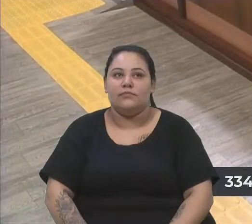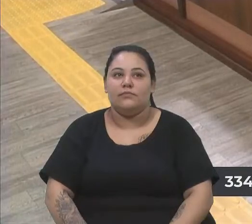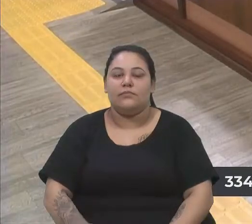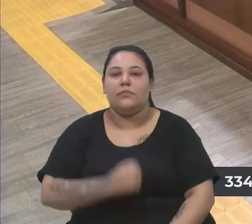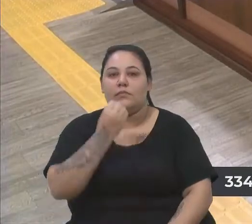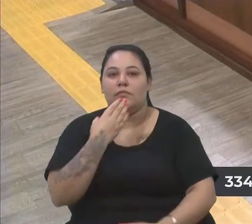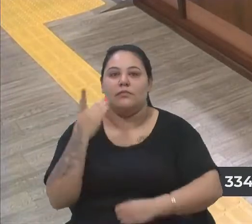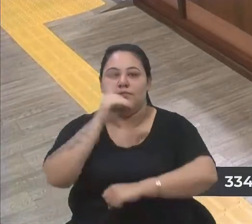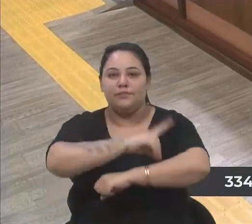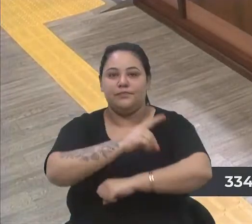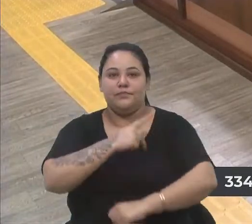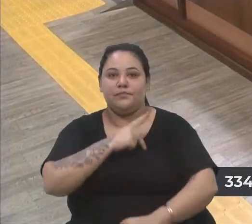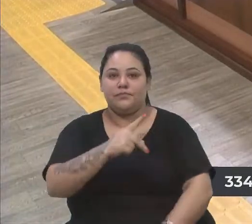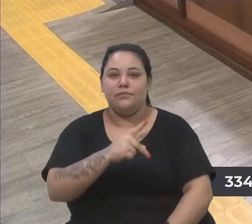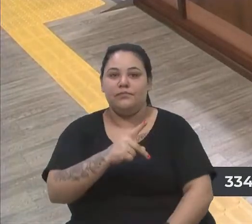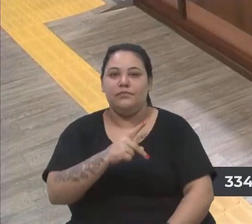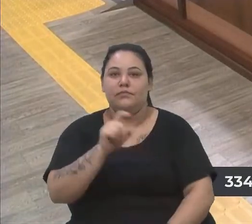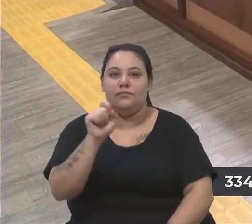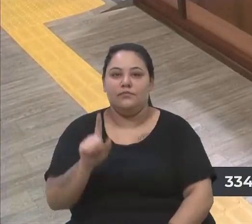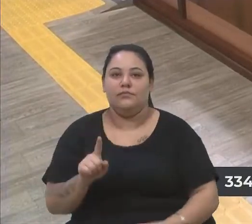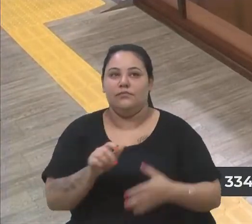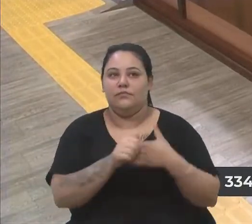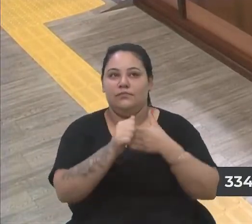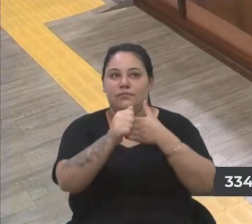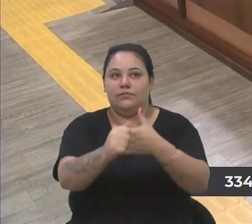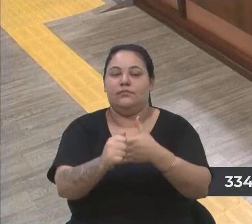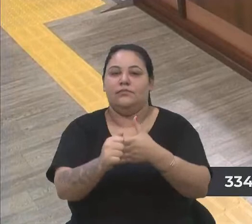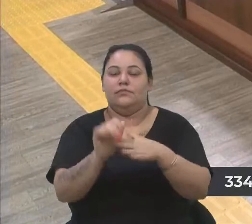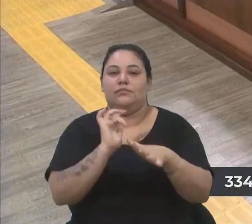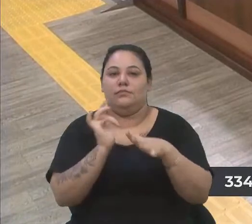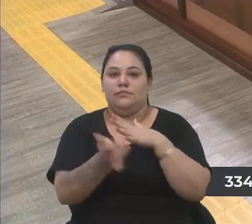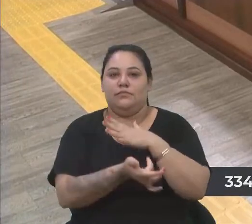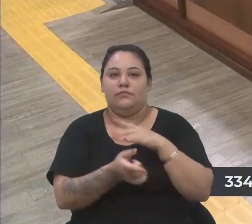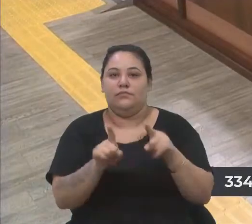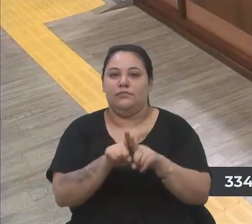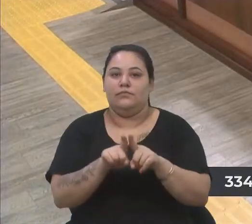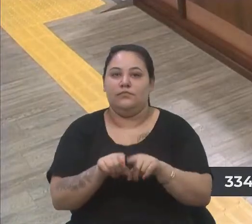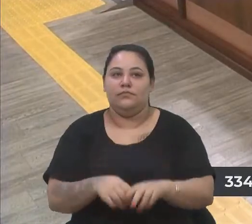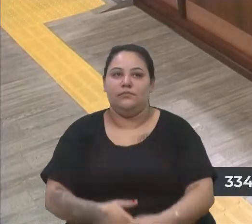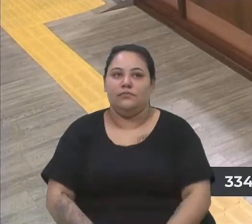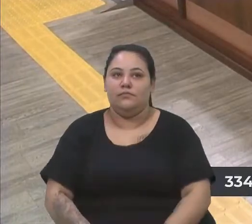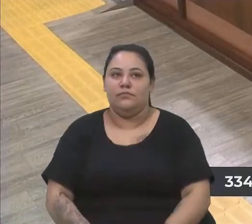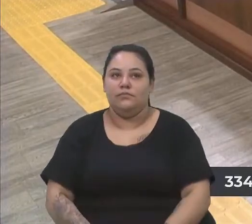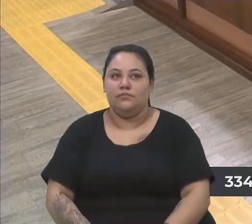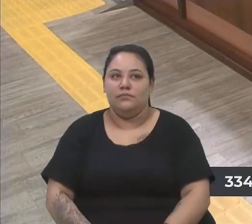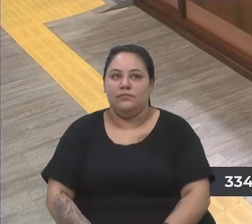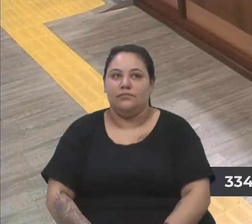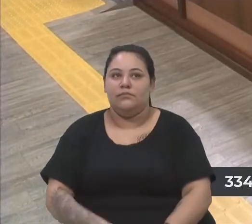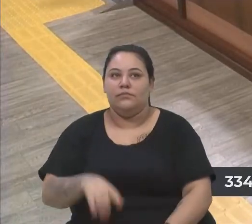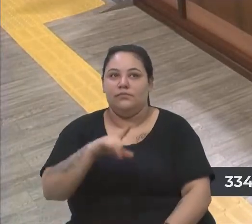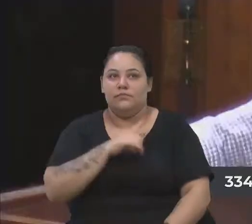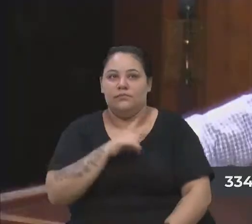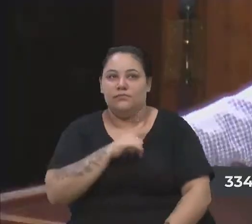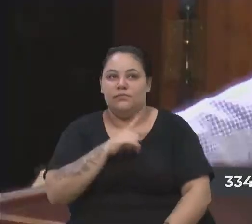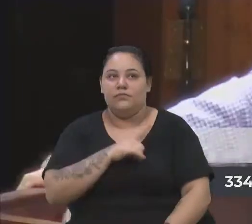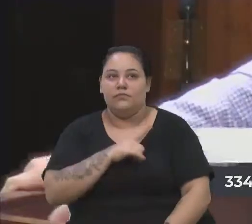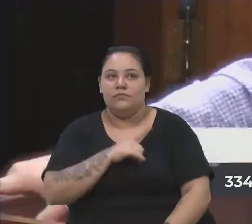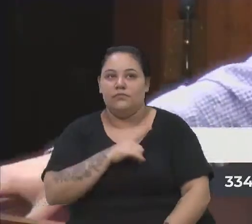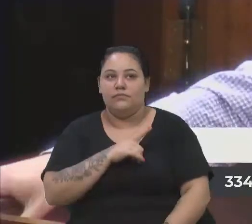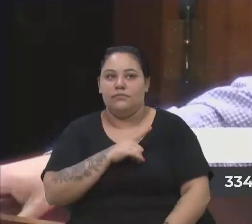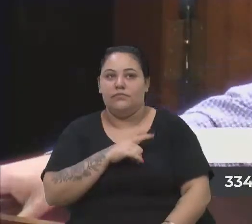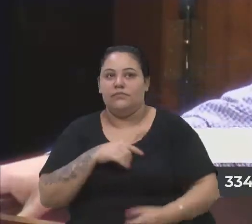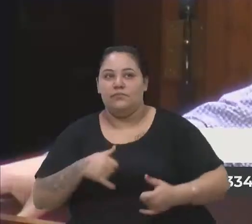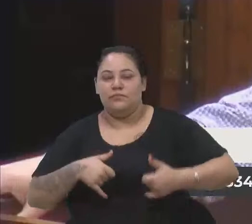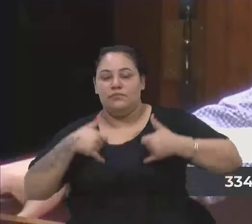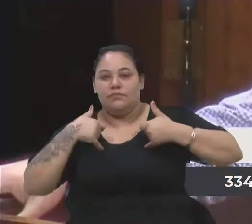Bom dia, presidente, a você que nos prestigia pelas redes sociais. Tenho o privilégio de vir falar aqui da